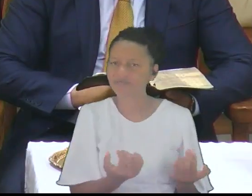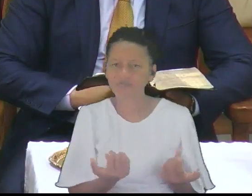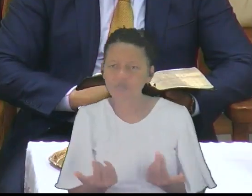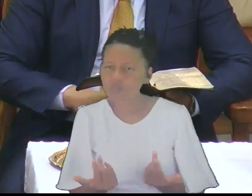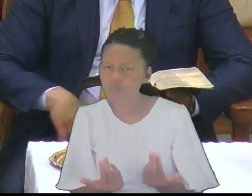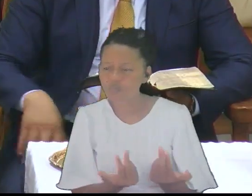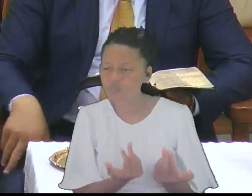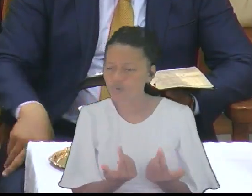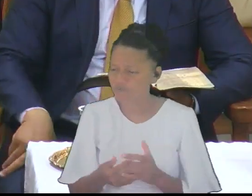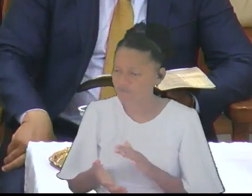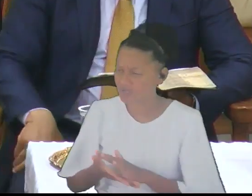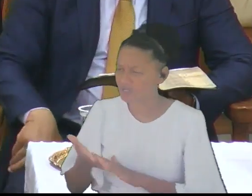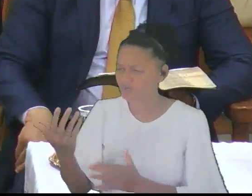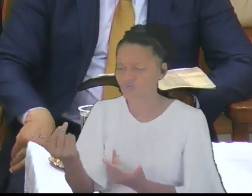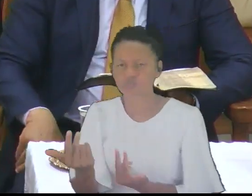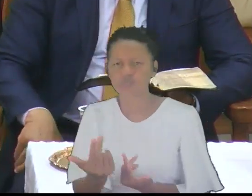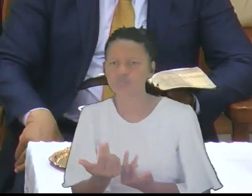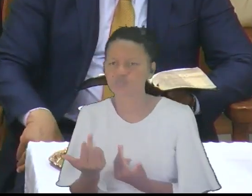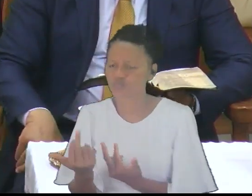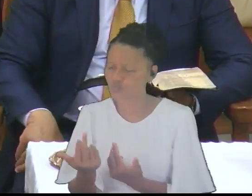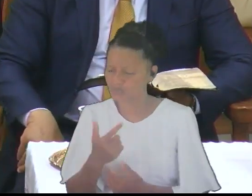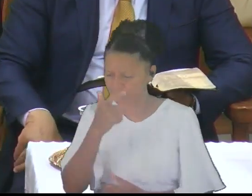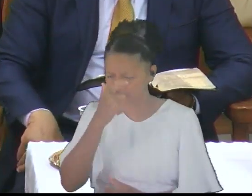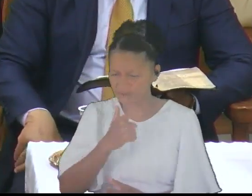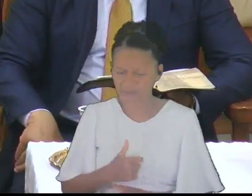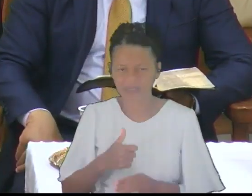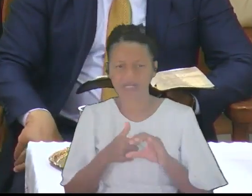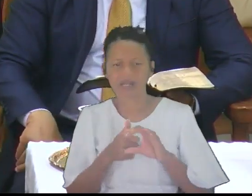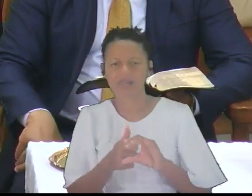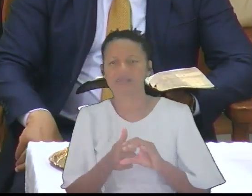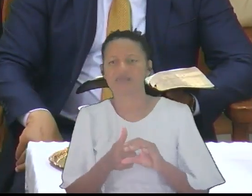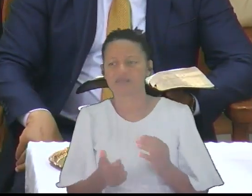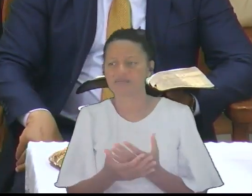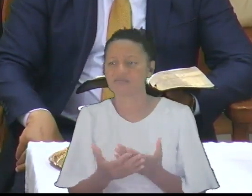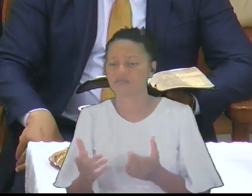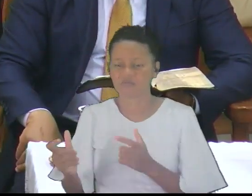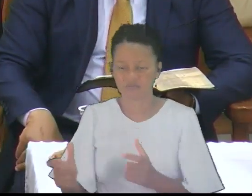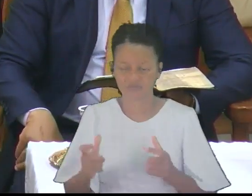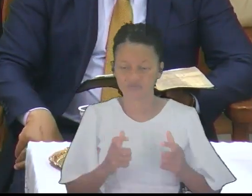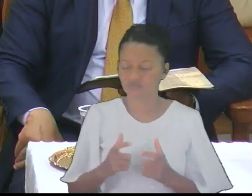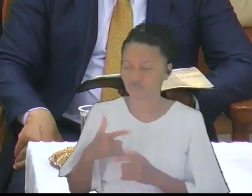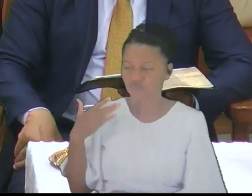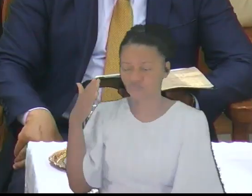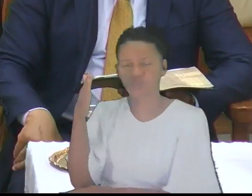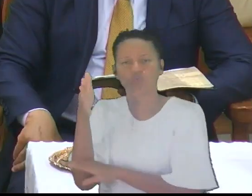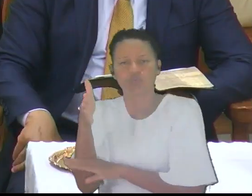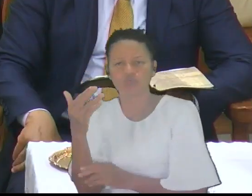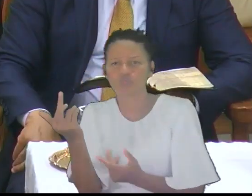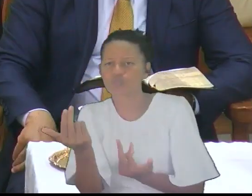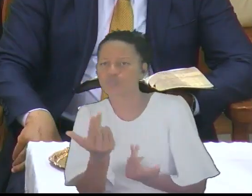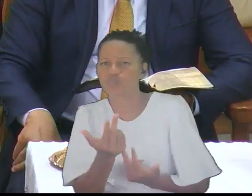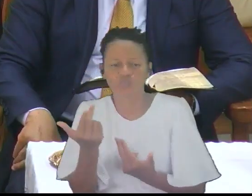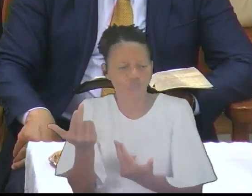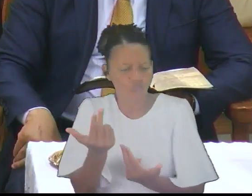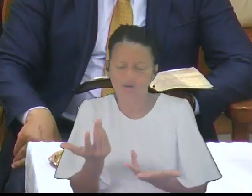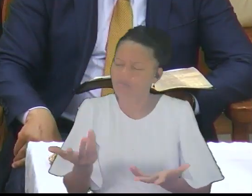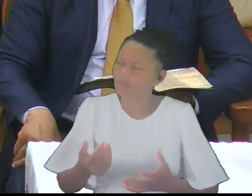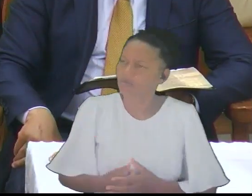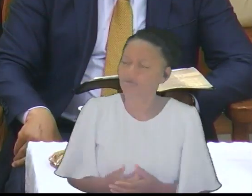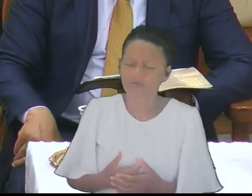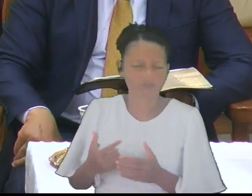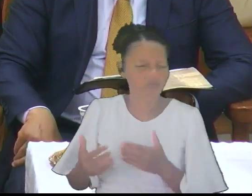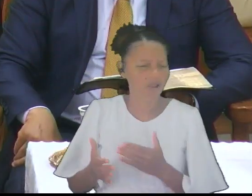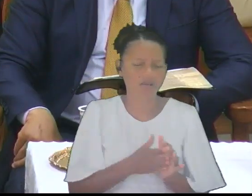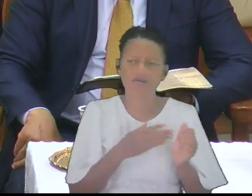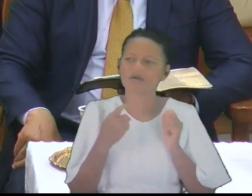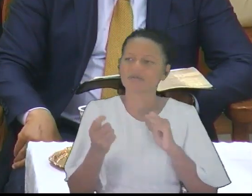mesmo crente viajando, que eu seja o mesmo crente onde me hospedo, que eu seja o mesmo crente,